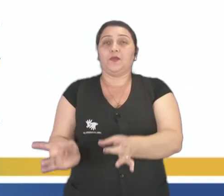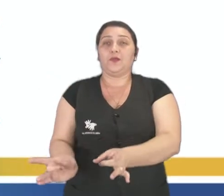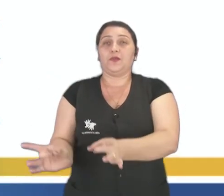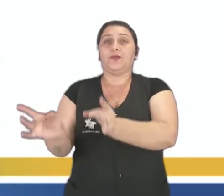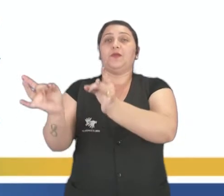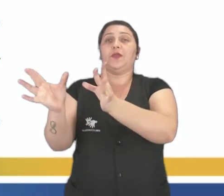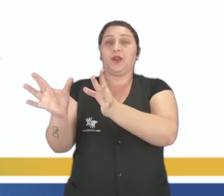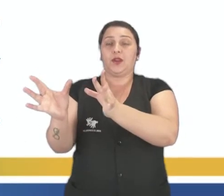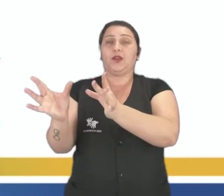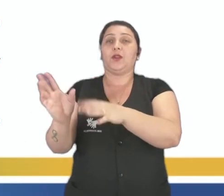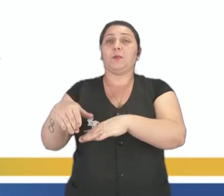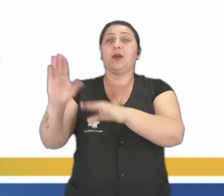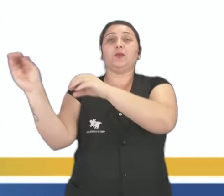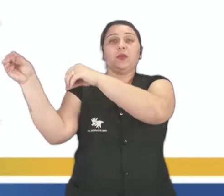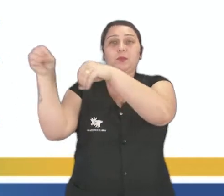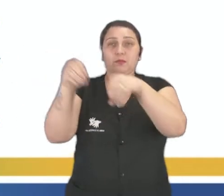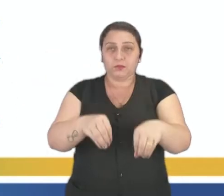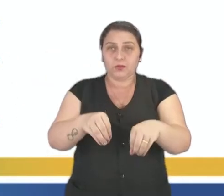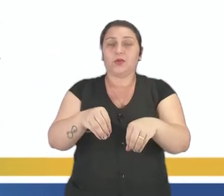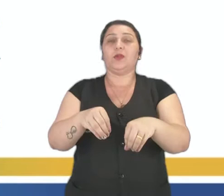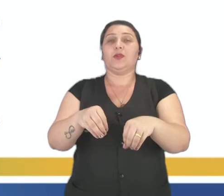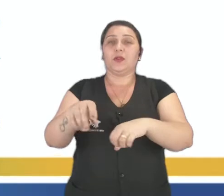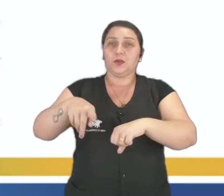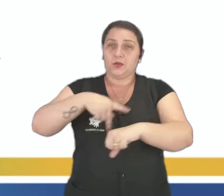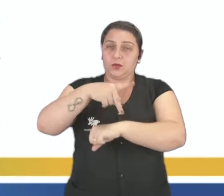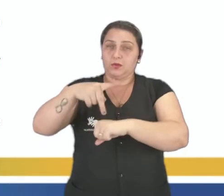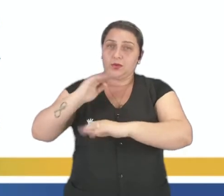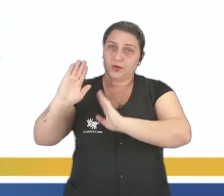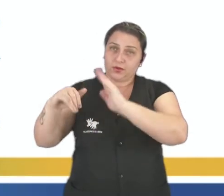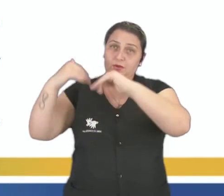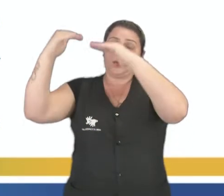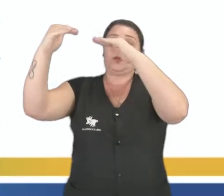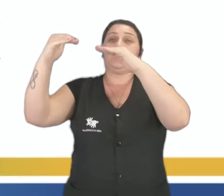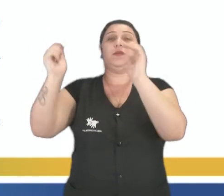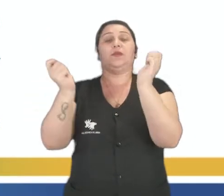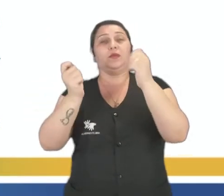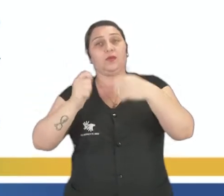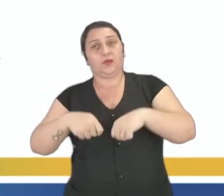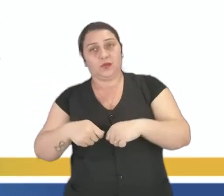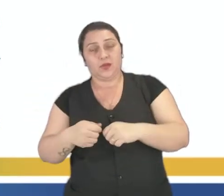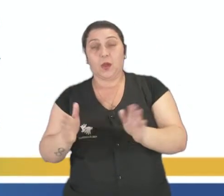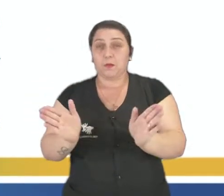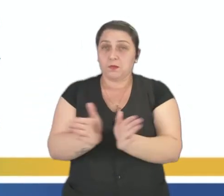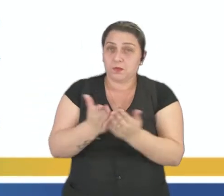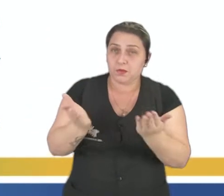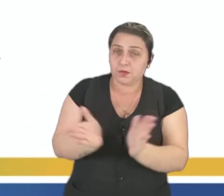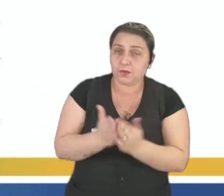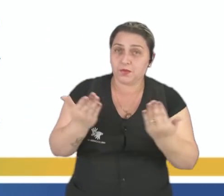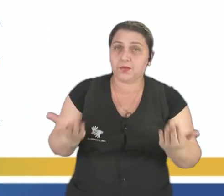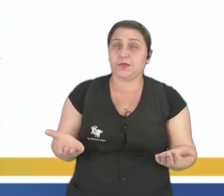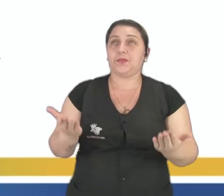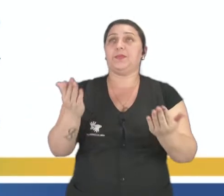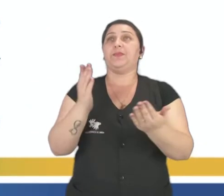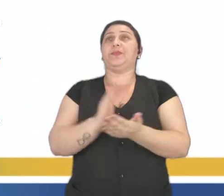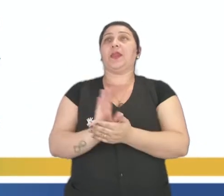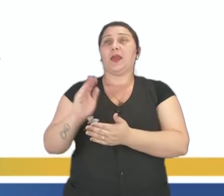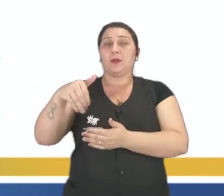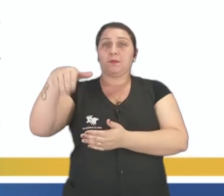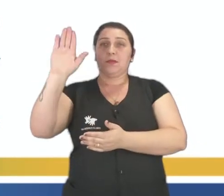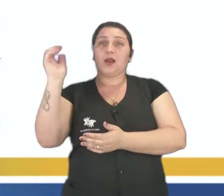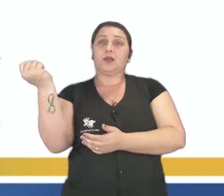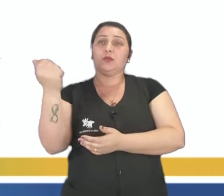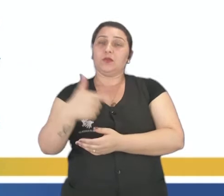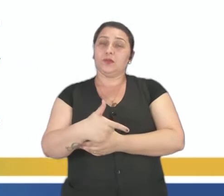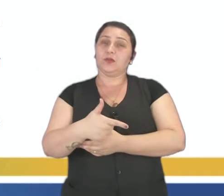que importam. Geralmente os países em desenvolvimento ou em condições muito pobres, eles importam mais do